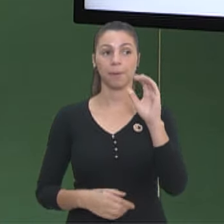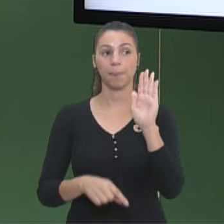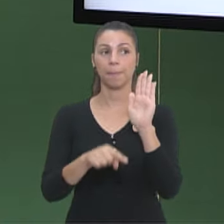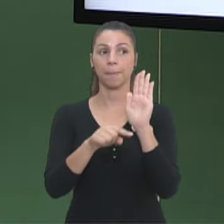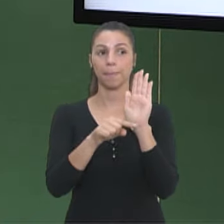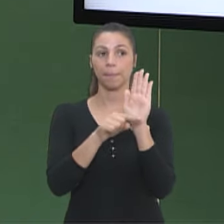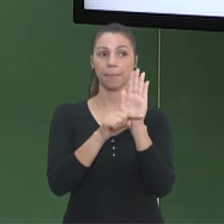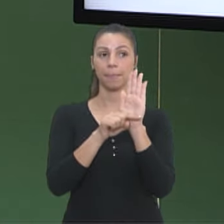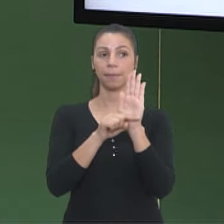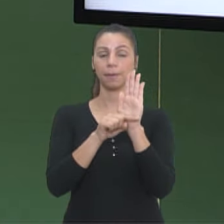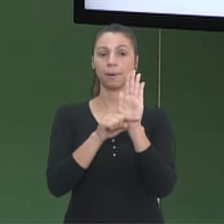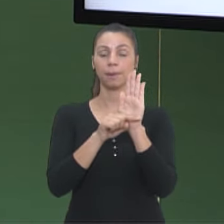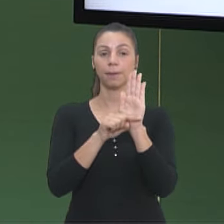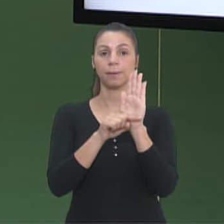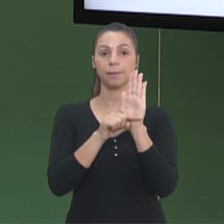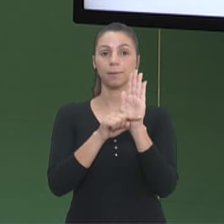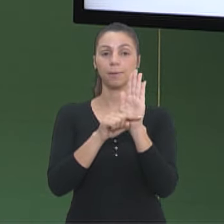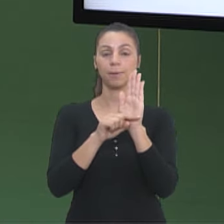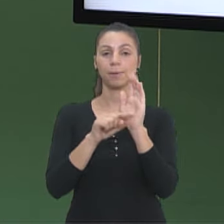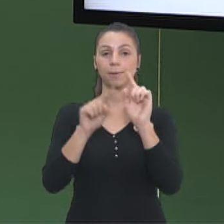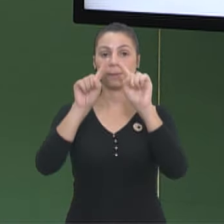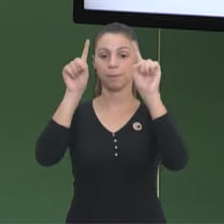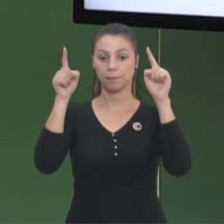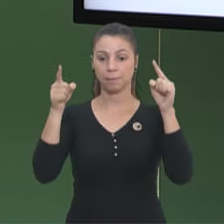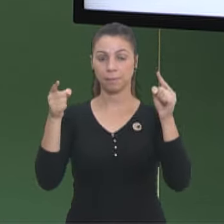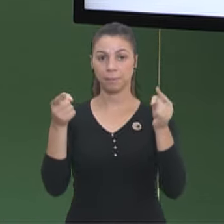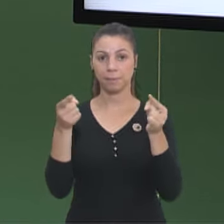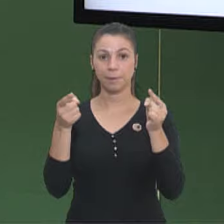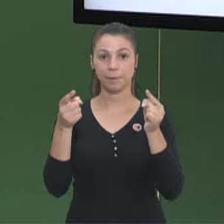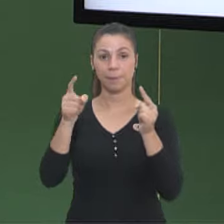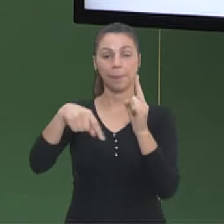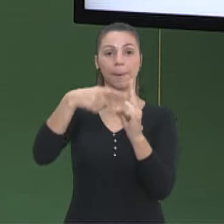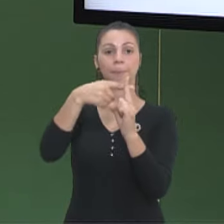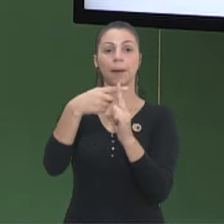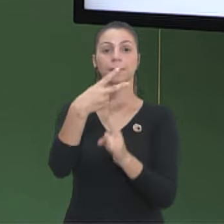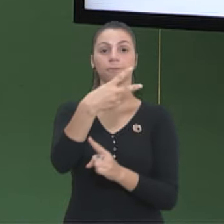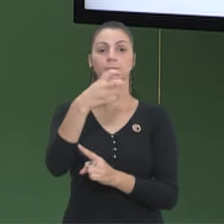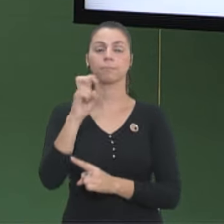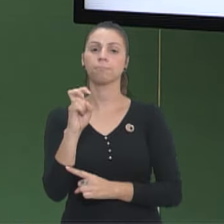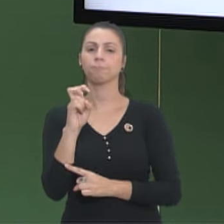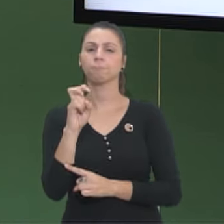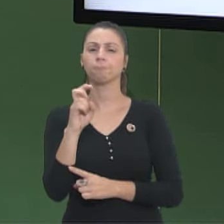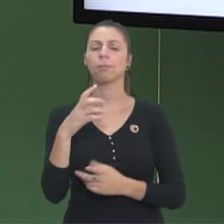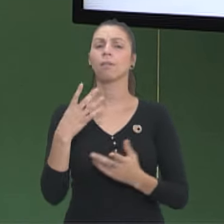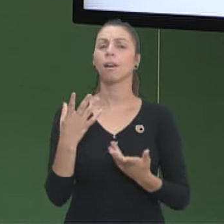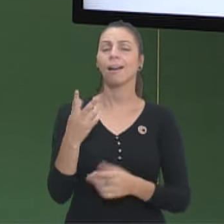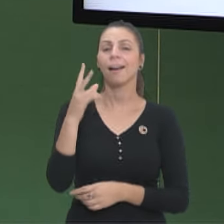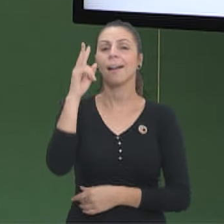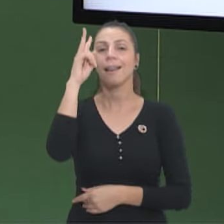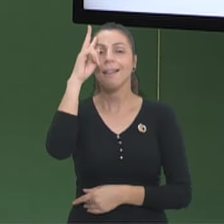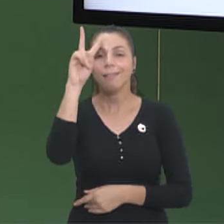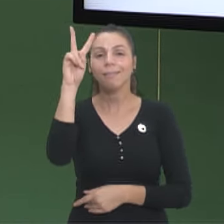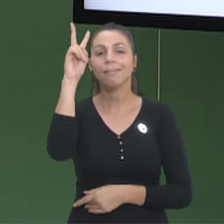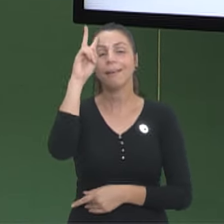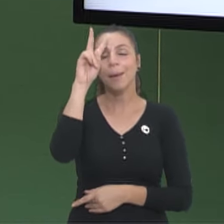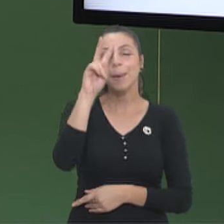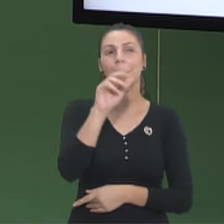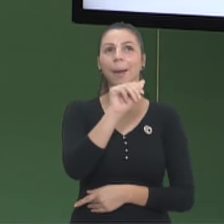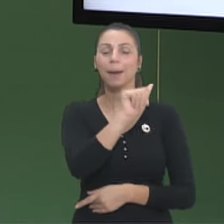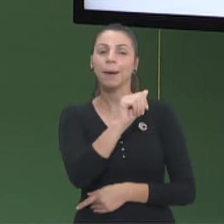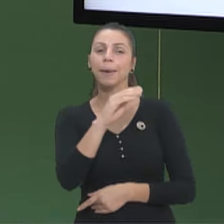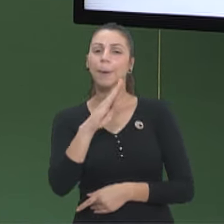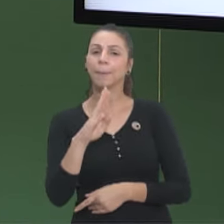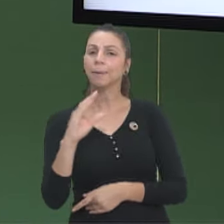menos quem? O mais 25. Ah, lembrando lá da cidade A, cidade